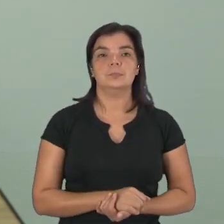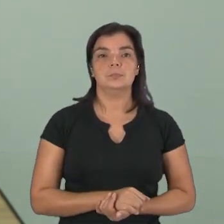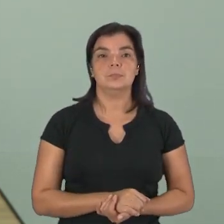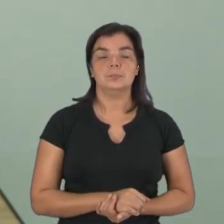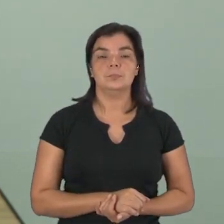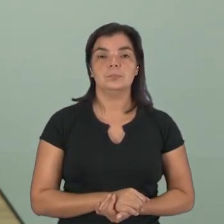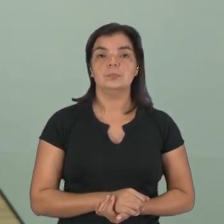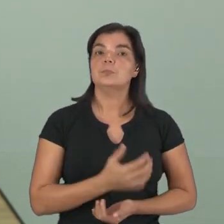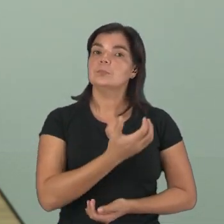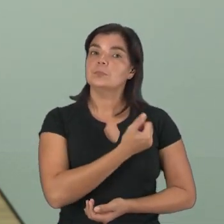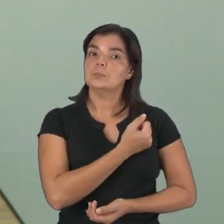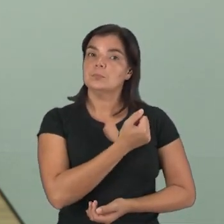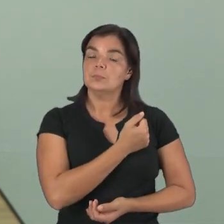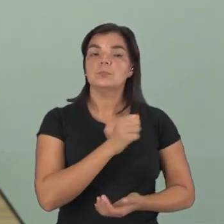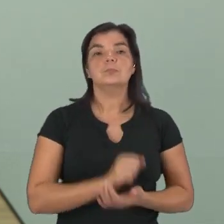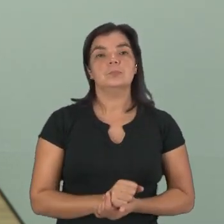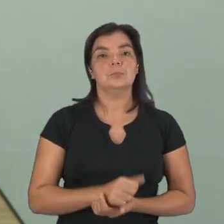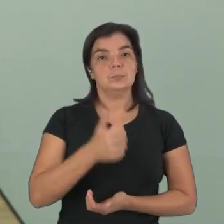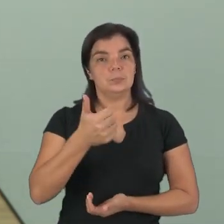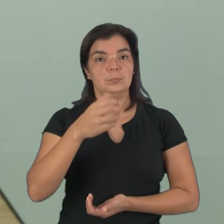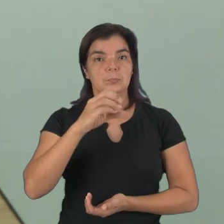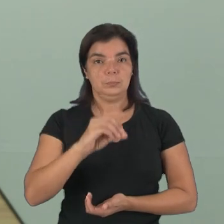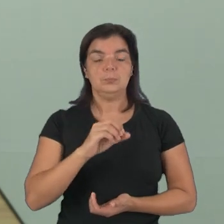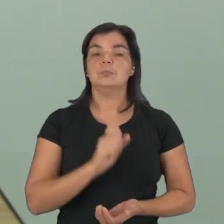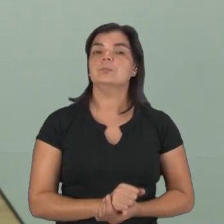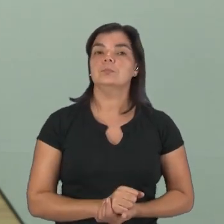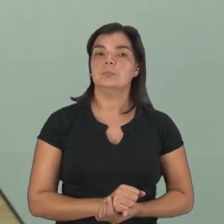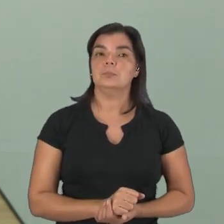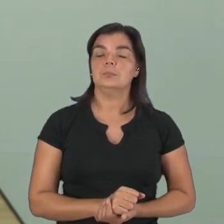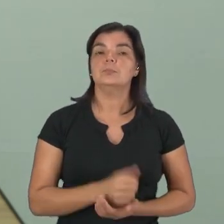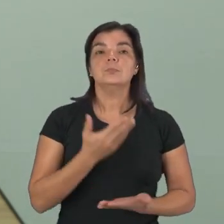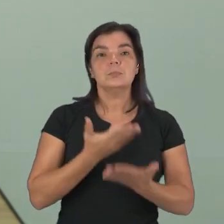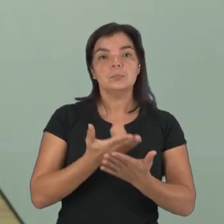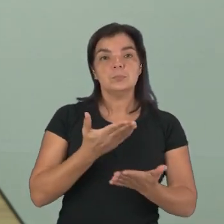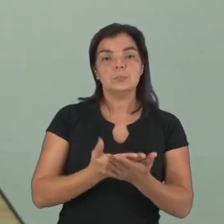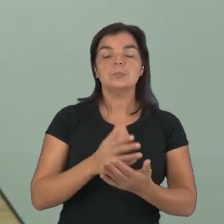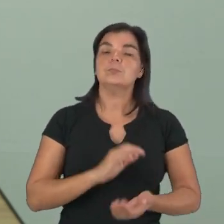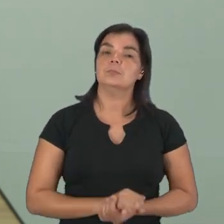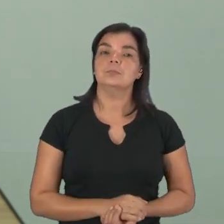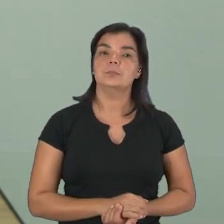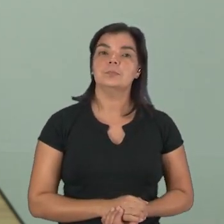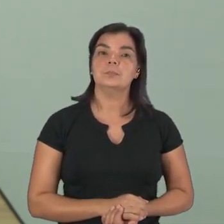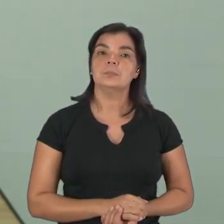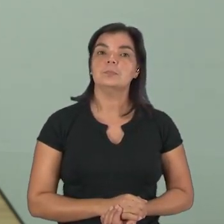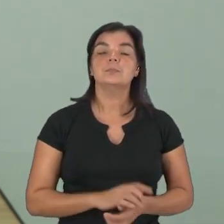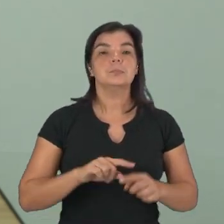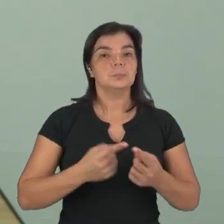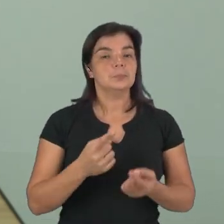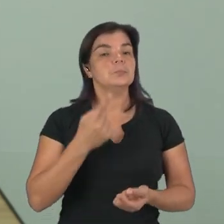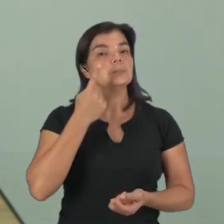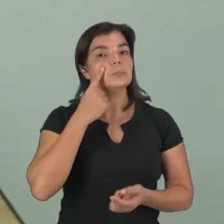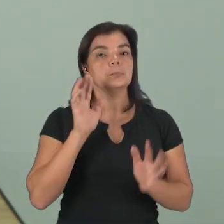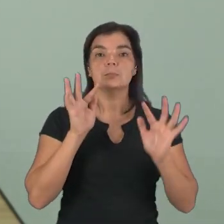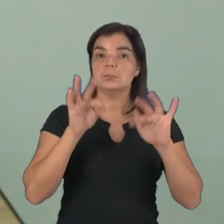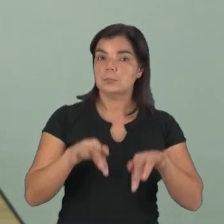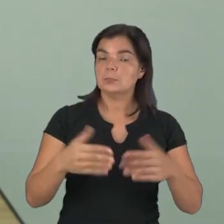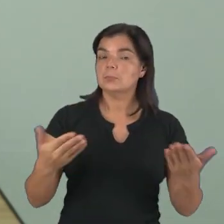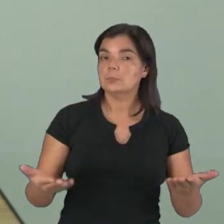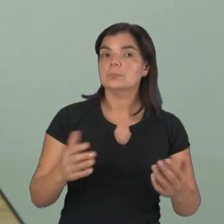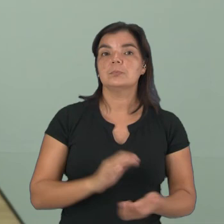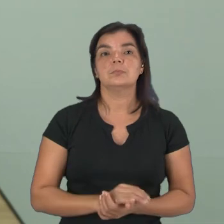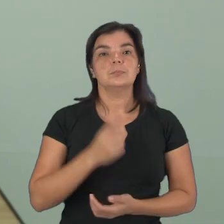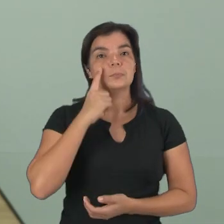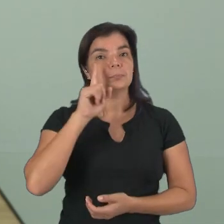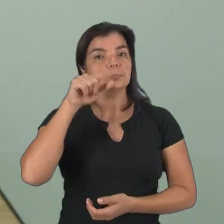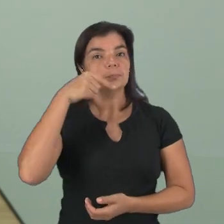uma parte dos números decimal na sua forma decimal, é o que nós estamos estudando nessa aula. Mas nós vamos finalizar por aqui e eu